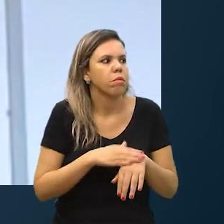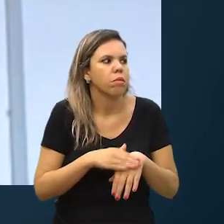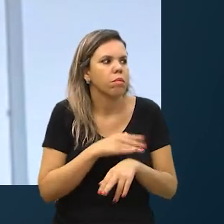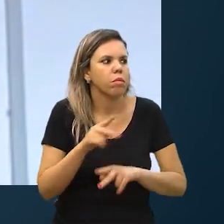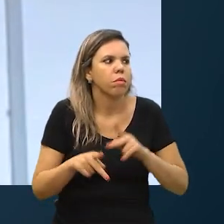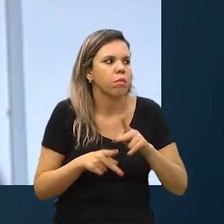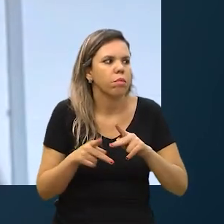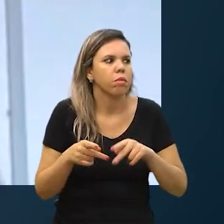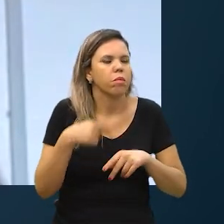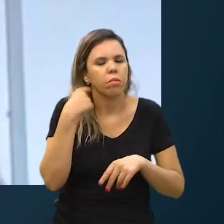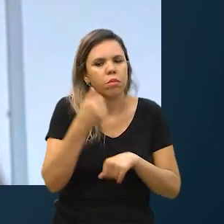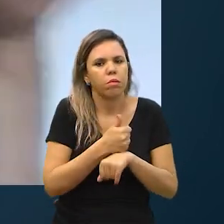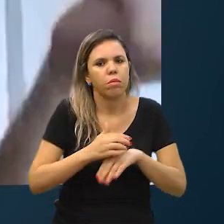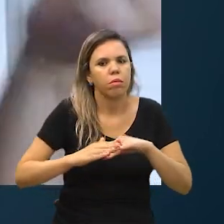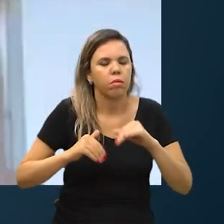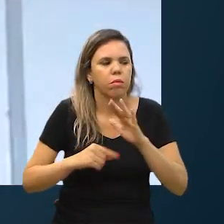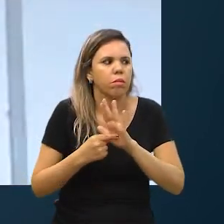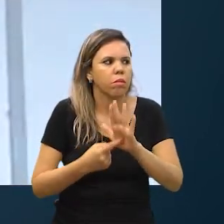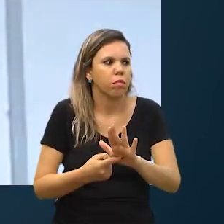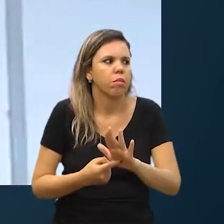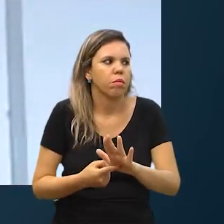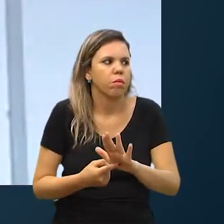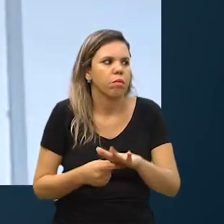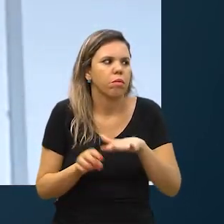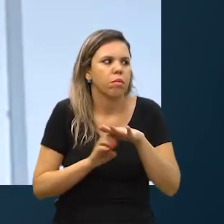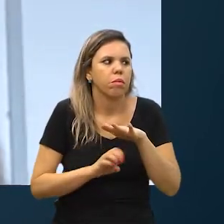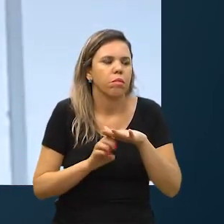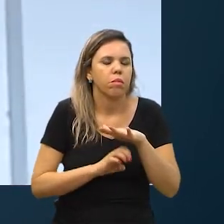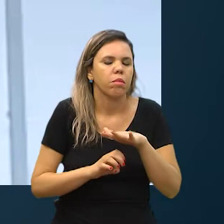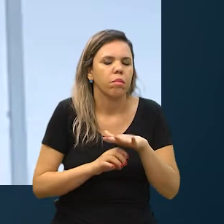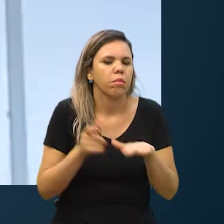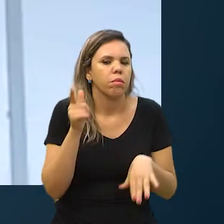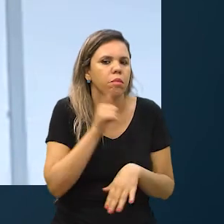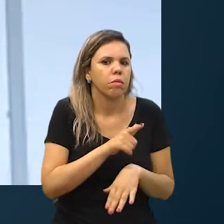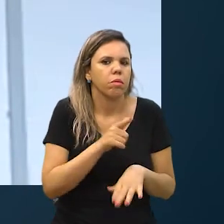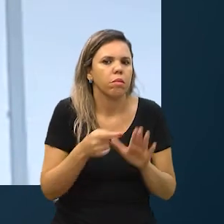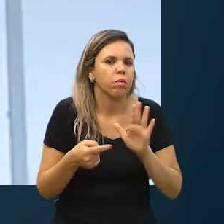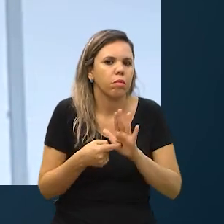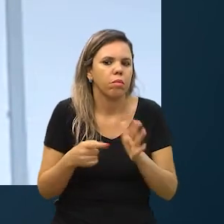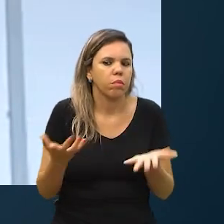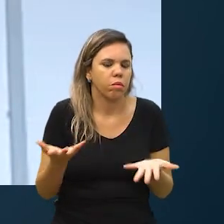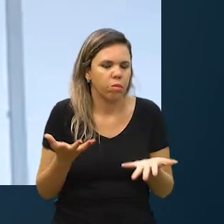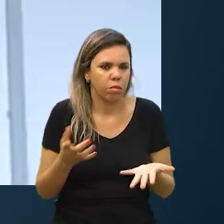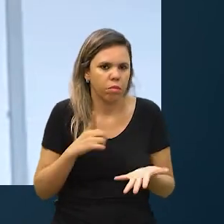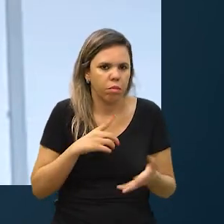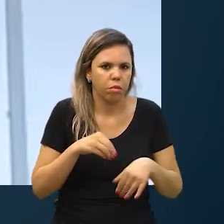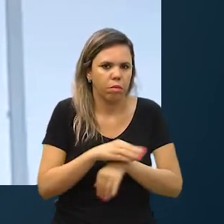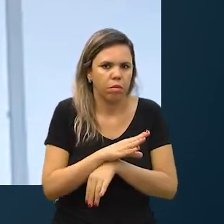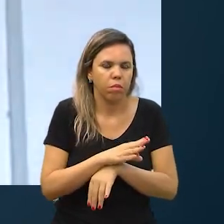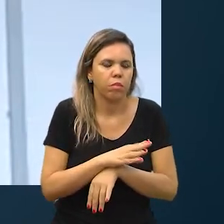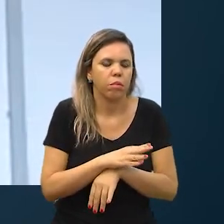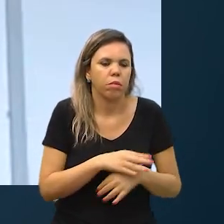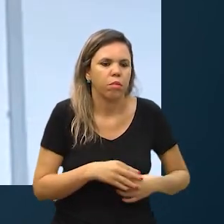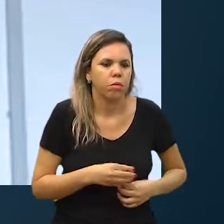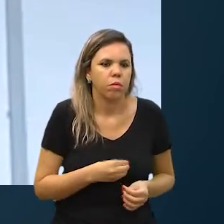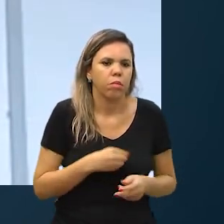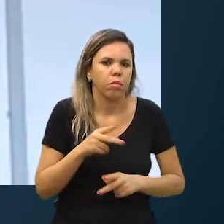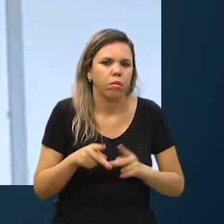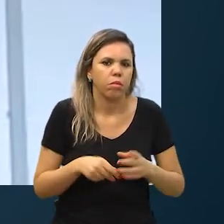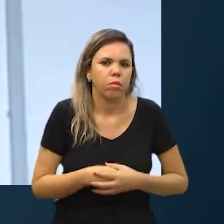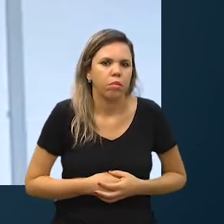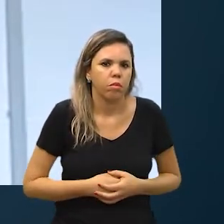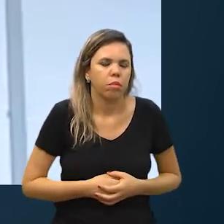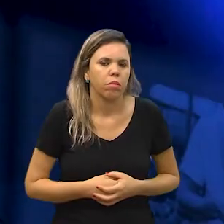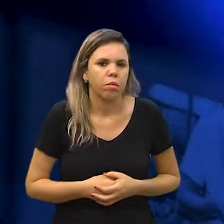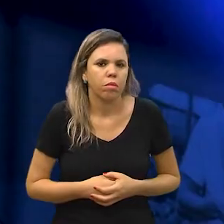com consultores, com advogados que nos apresentam essas empresas para a gente conseguir mostrar o que a Alexio traz e a gente já vem com essa chancela dessas